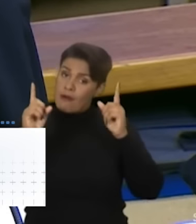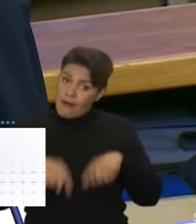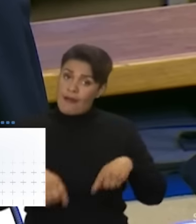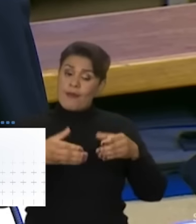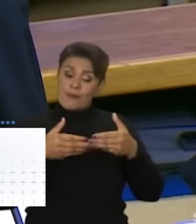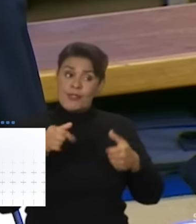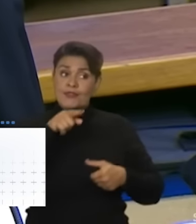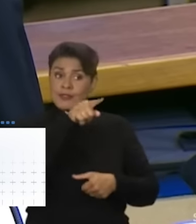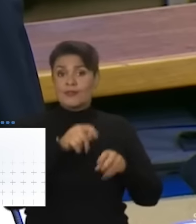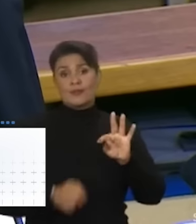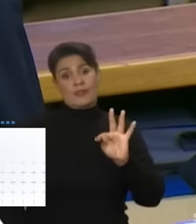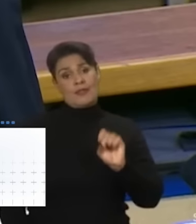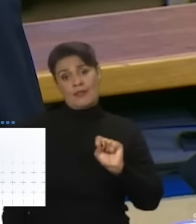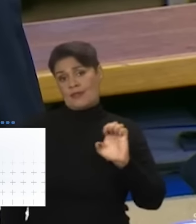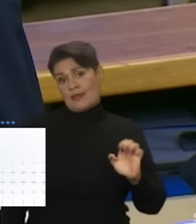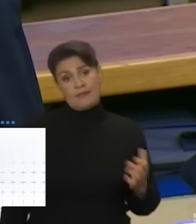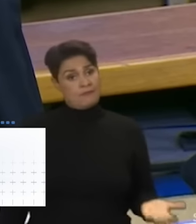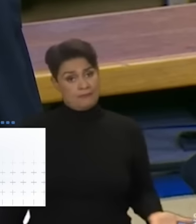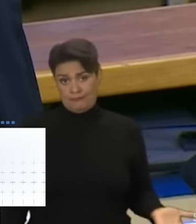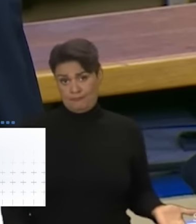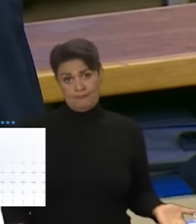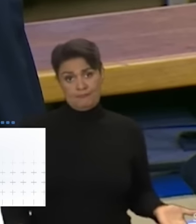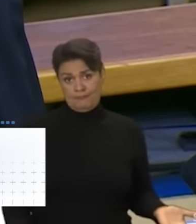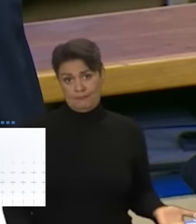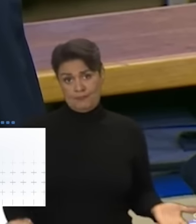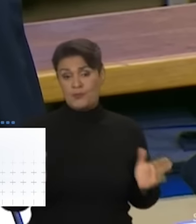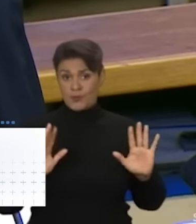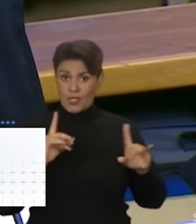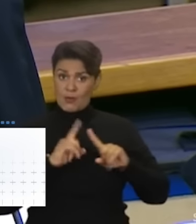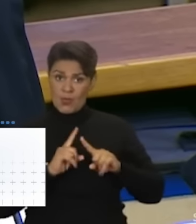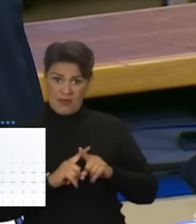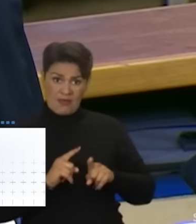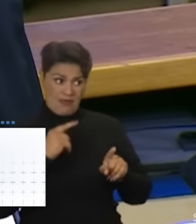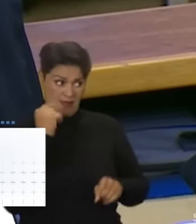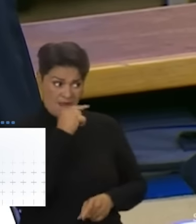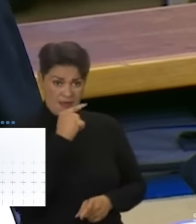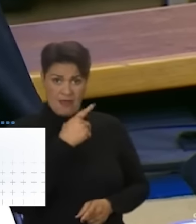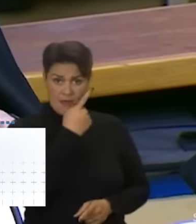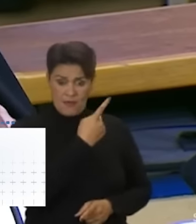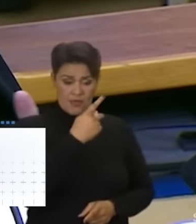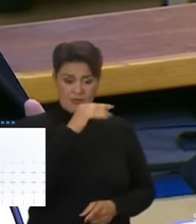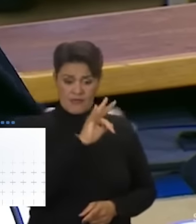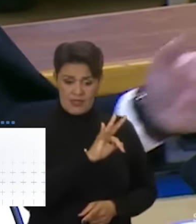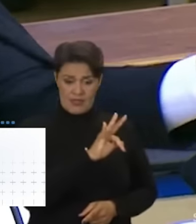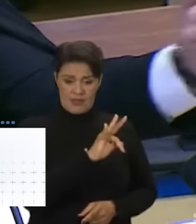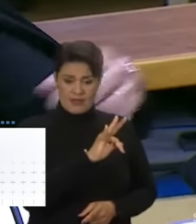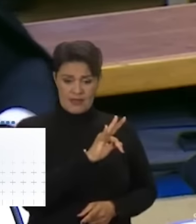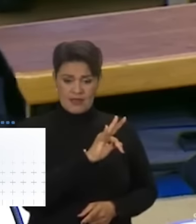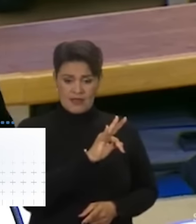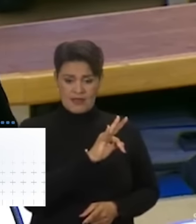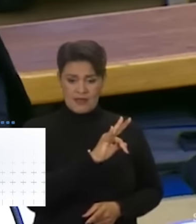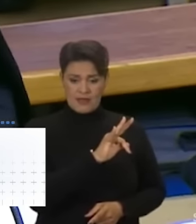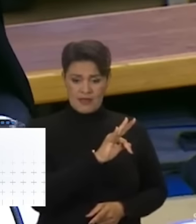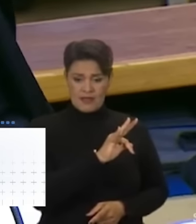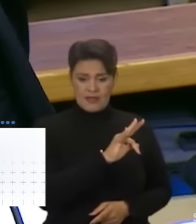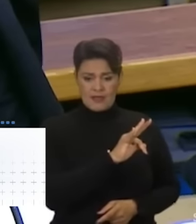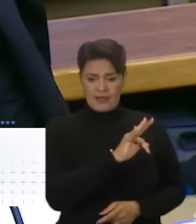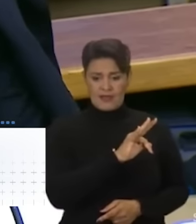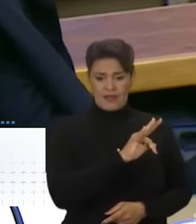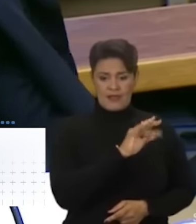Eleitoral, uma vez que a Polícia Federal, lamentavelmente, num determinado momento,